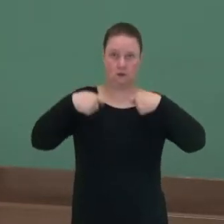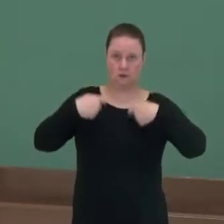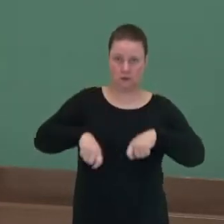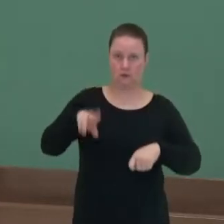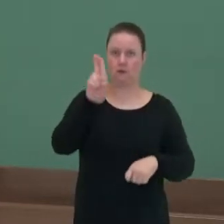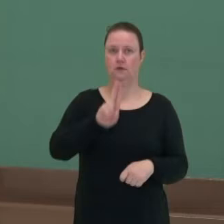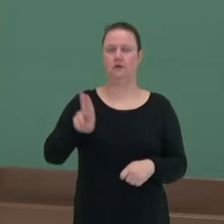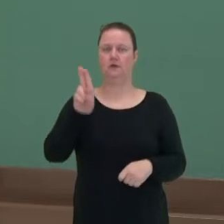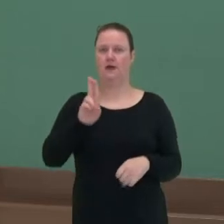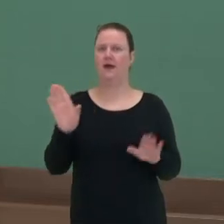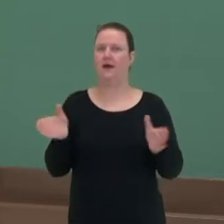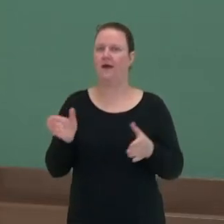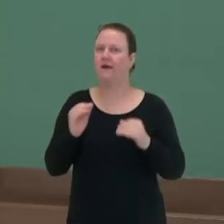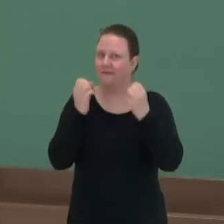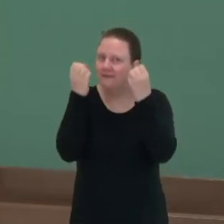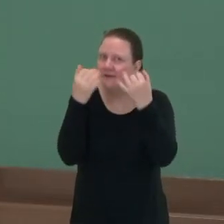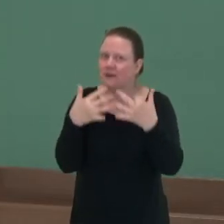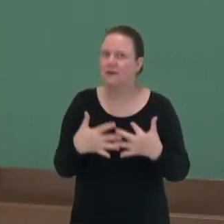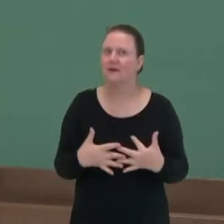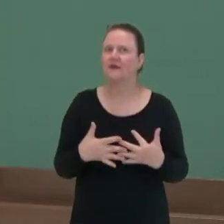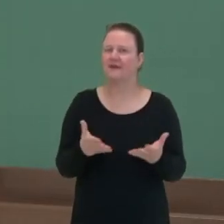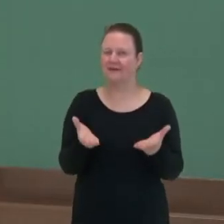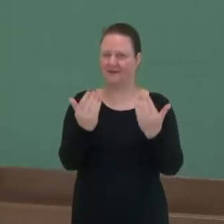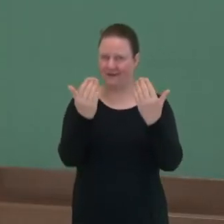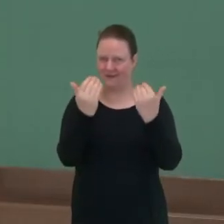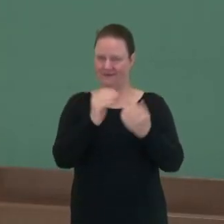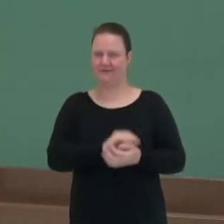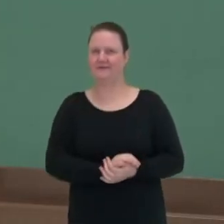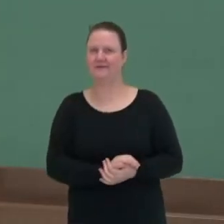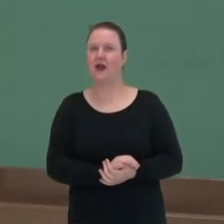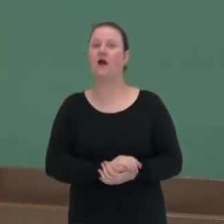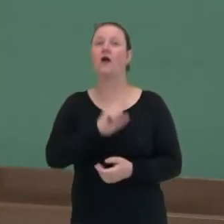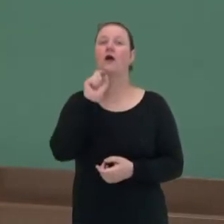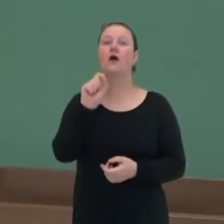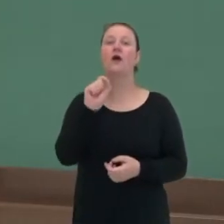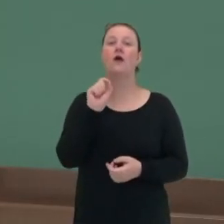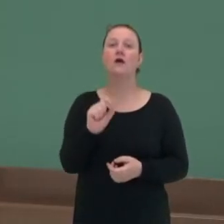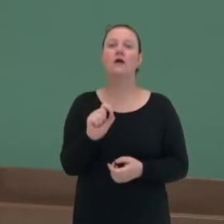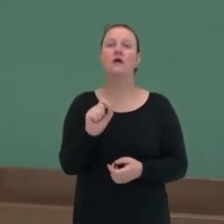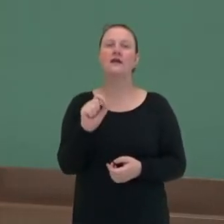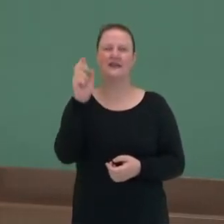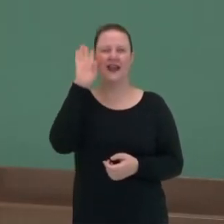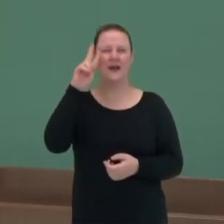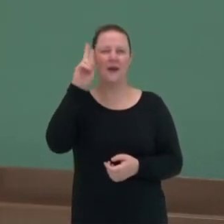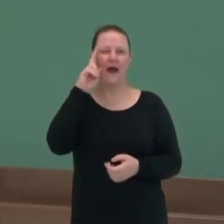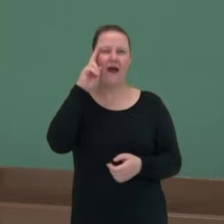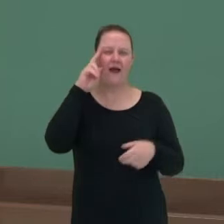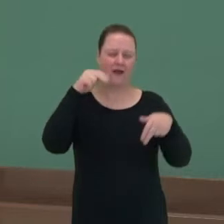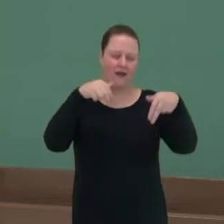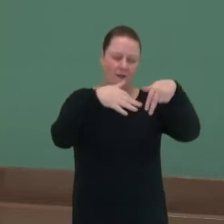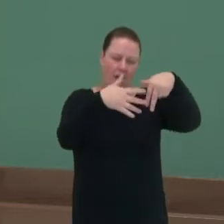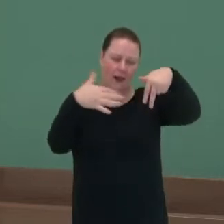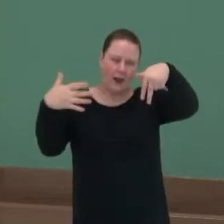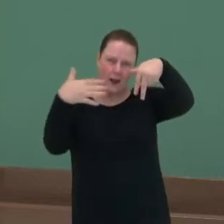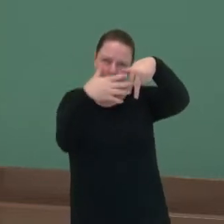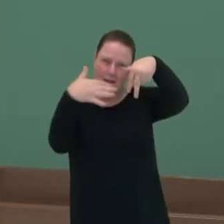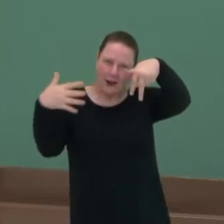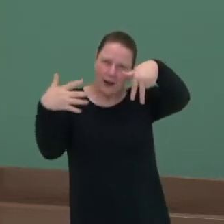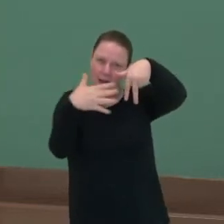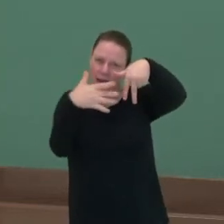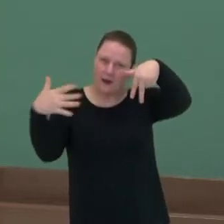um spoiler para você. Vem cá. Você sabe o que é um spoiler? Sabe quando você assiste uma série e tá lá nos